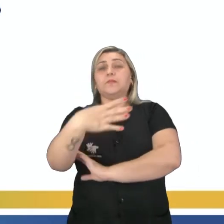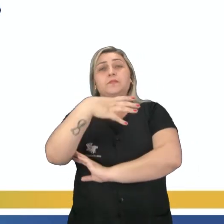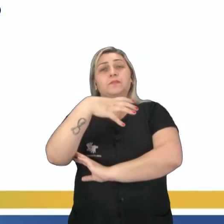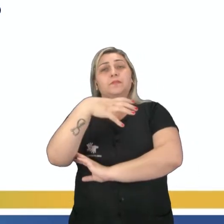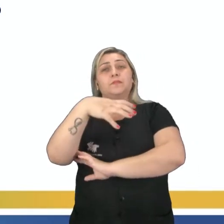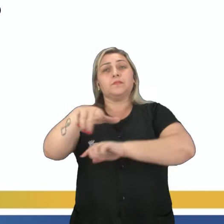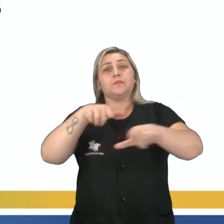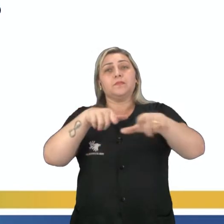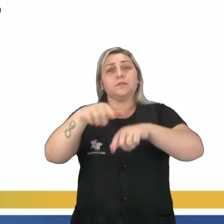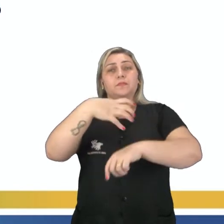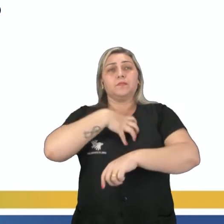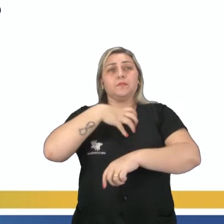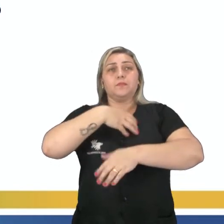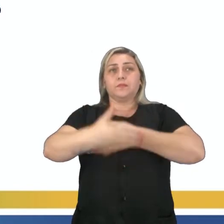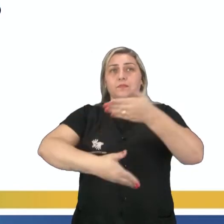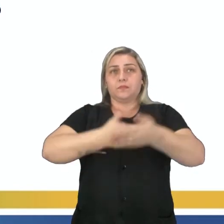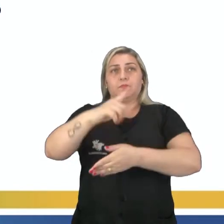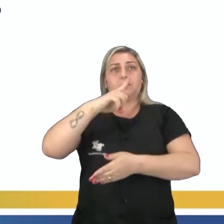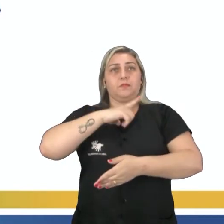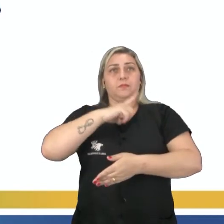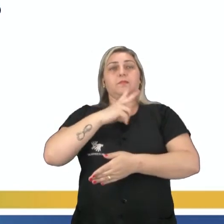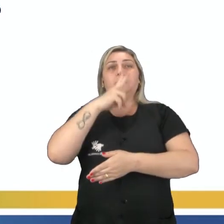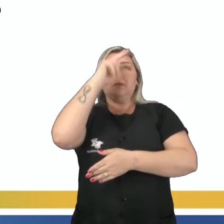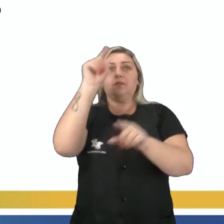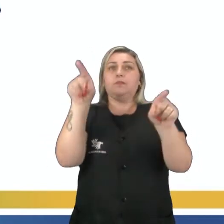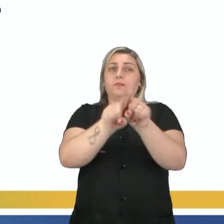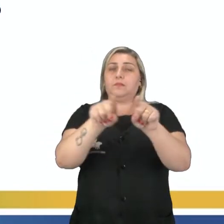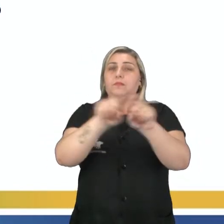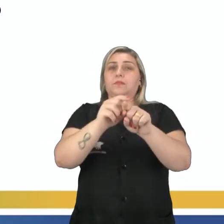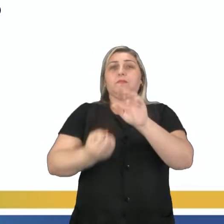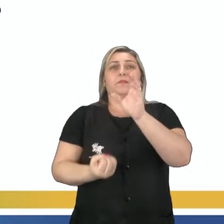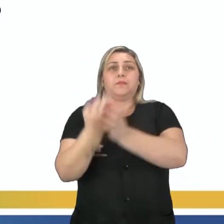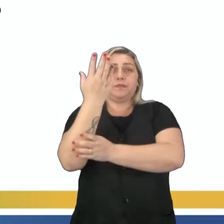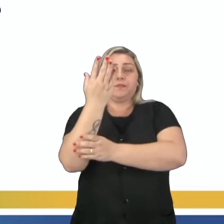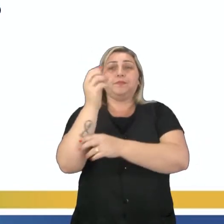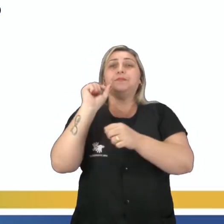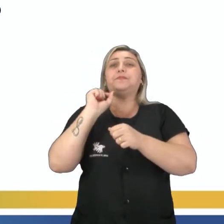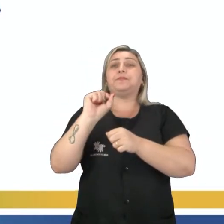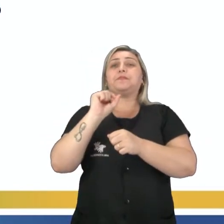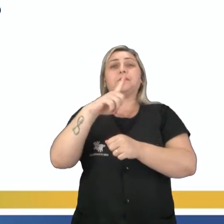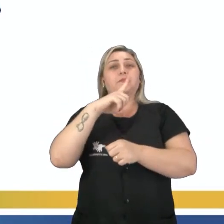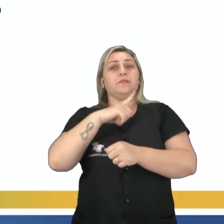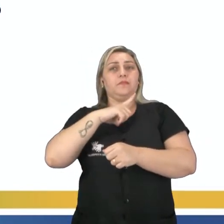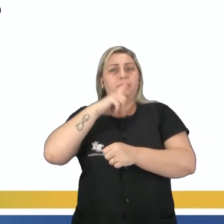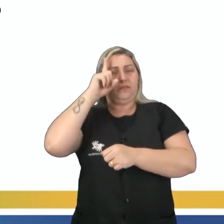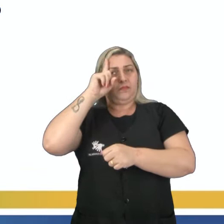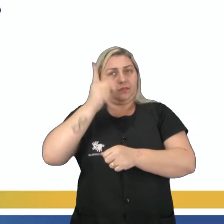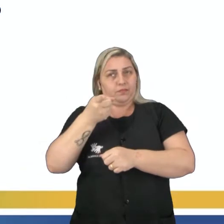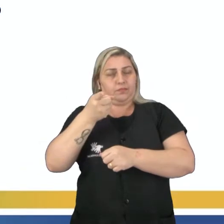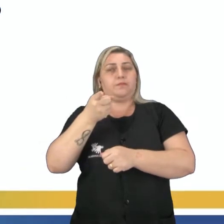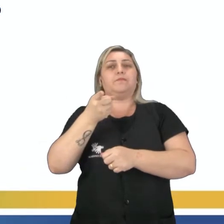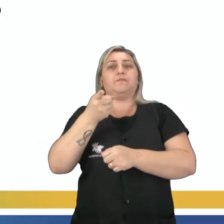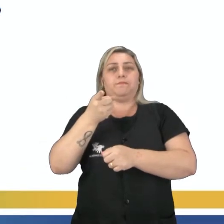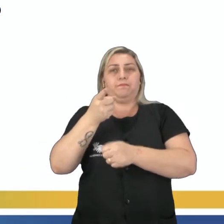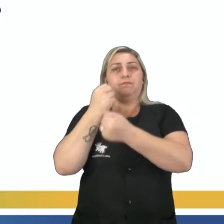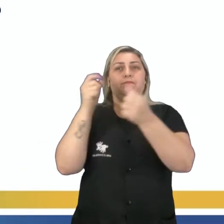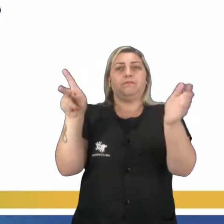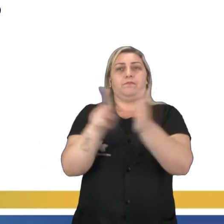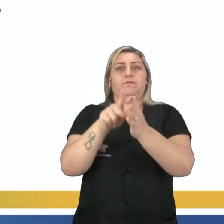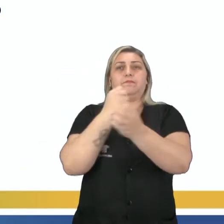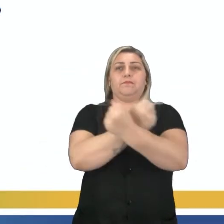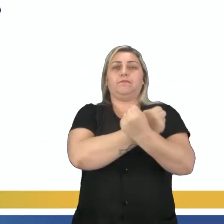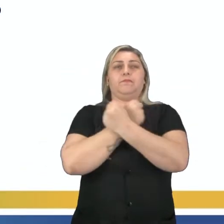de trabalho, outras relações de poder também apareceram. Então, os que detinham o poder se tornaram senhores de